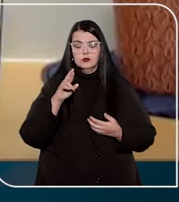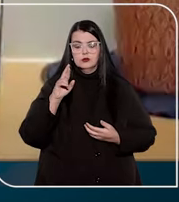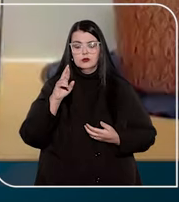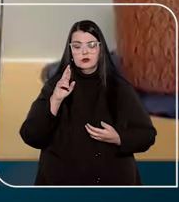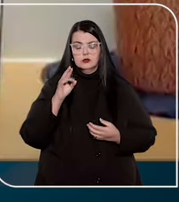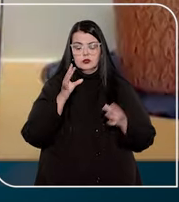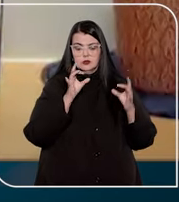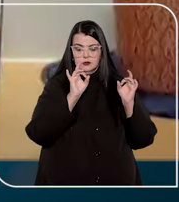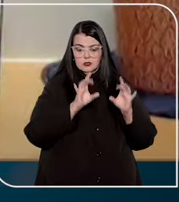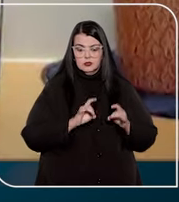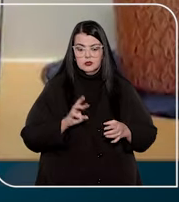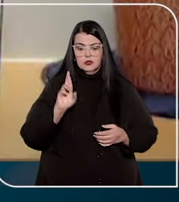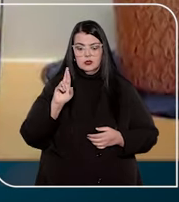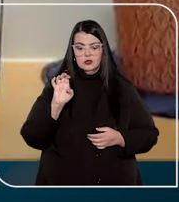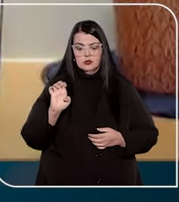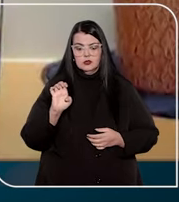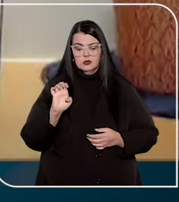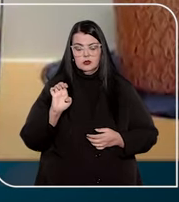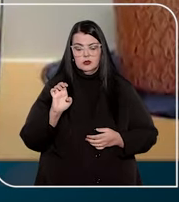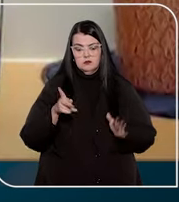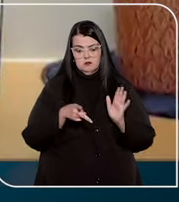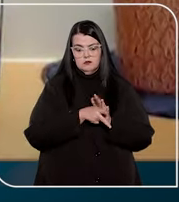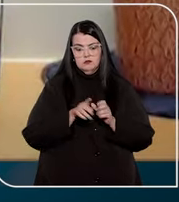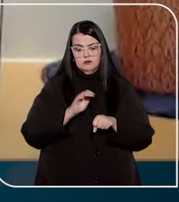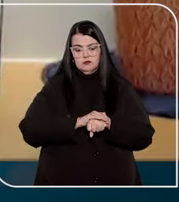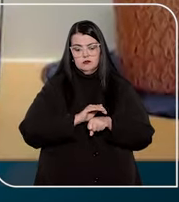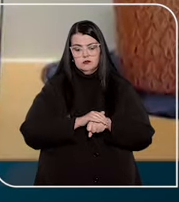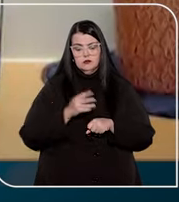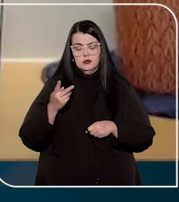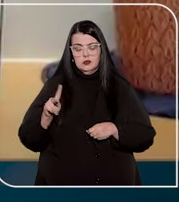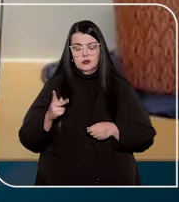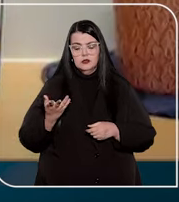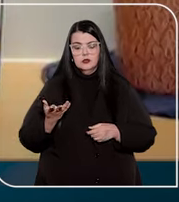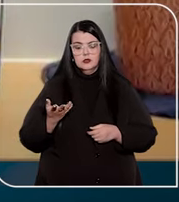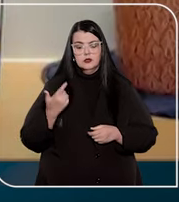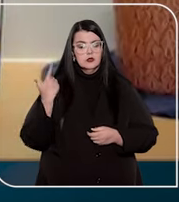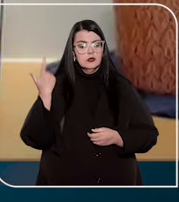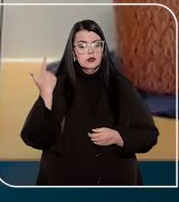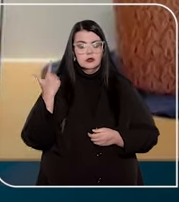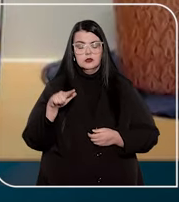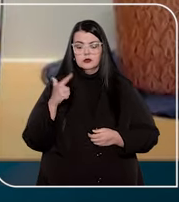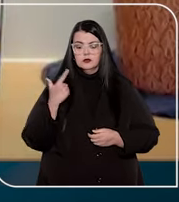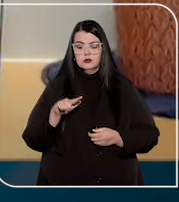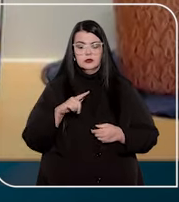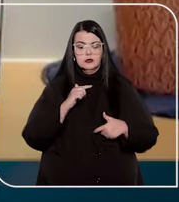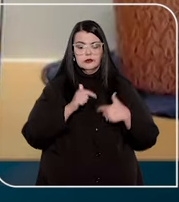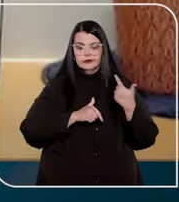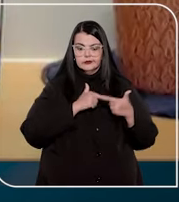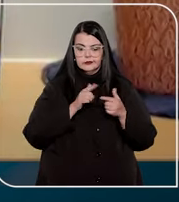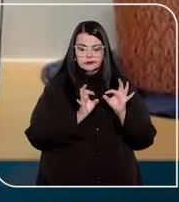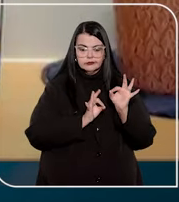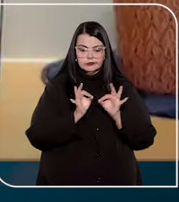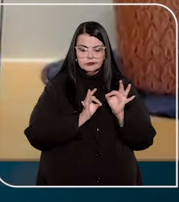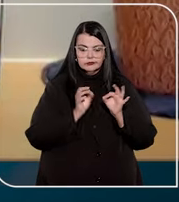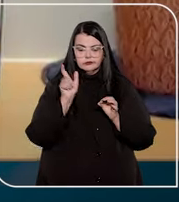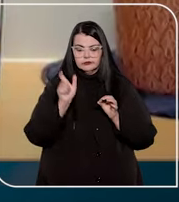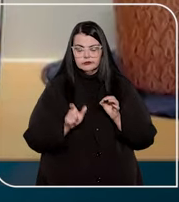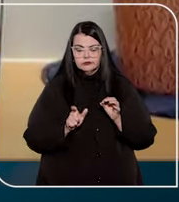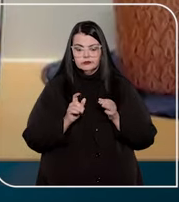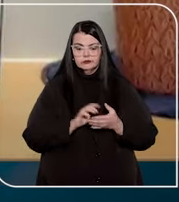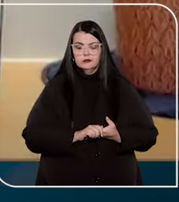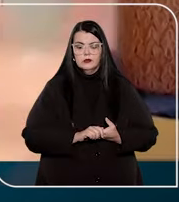ou do recurso extraordinário, no nosso caso, não vai ter ninguém trabalhando esse processo nesse momento. Esse processo vai estar